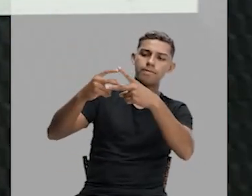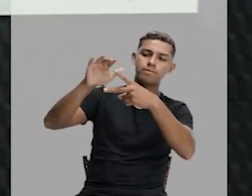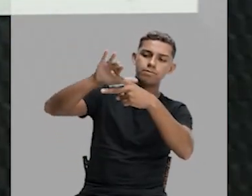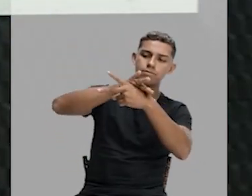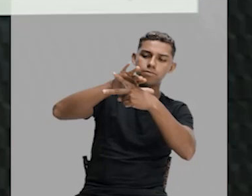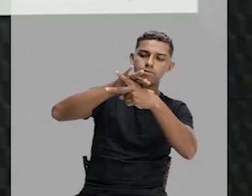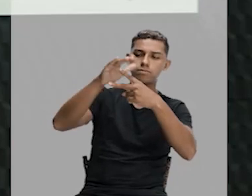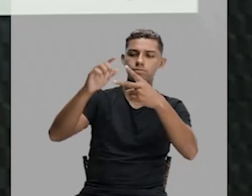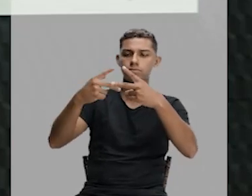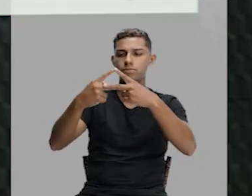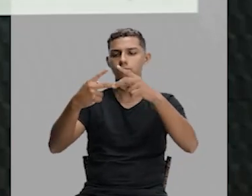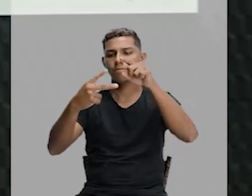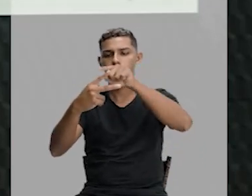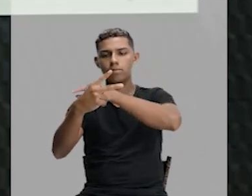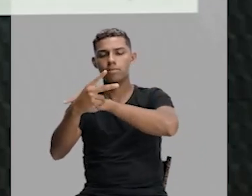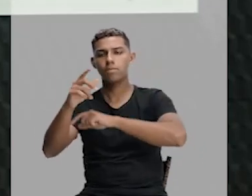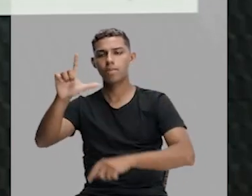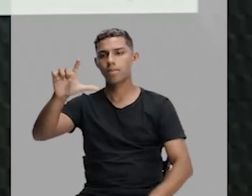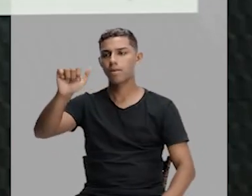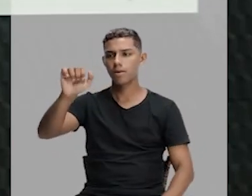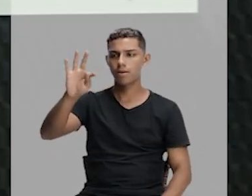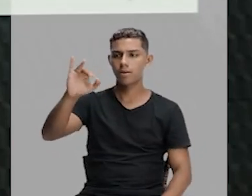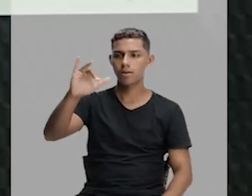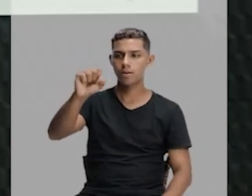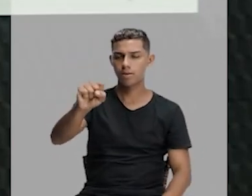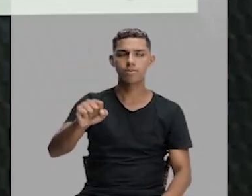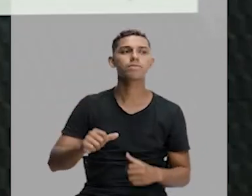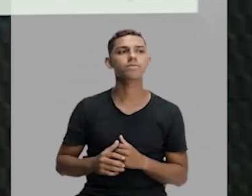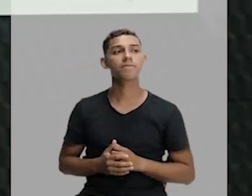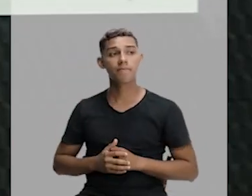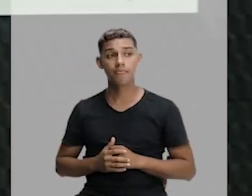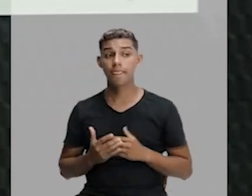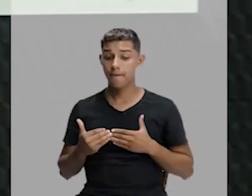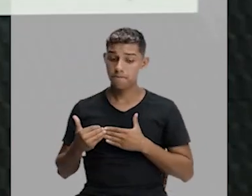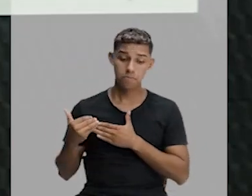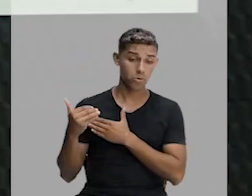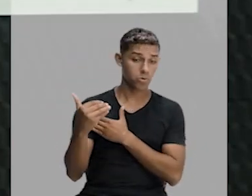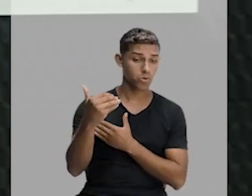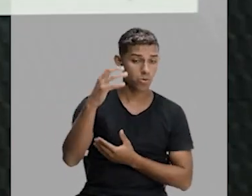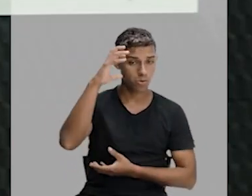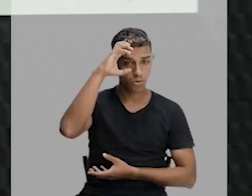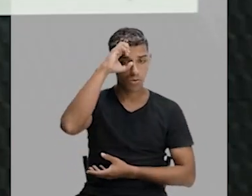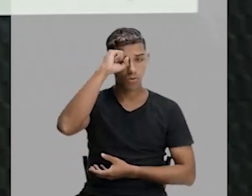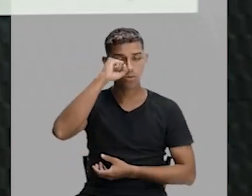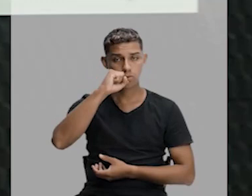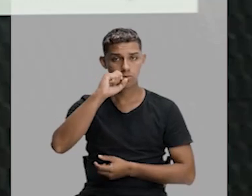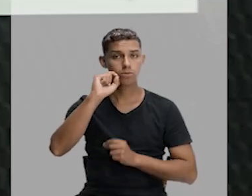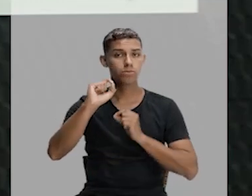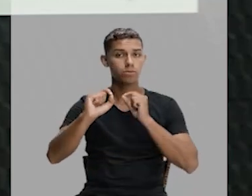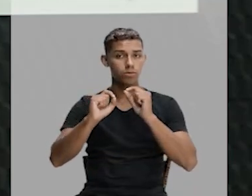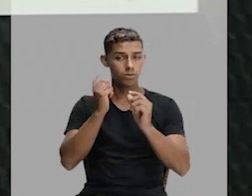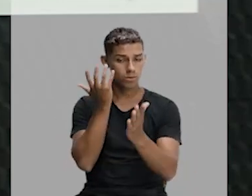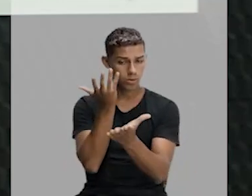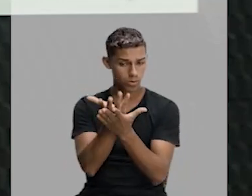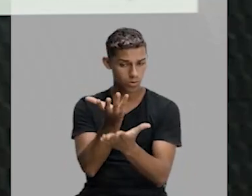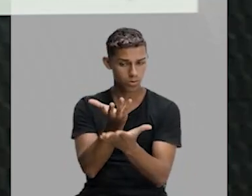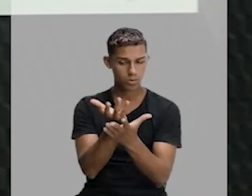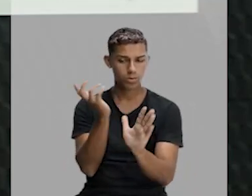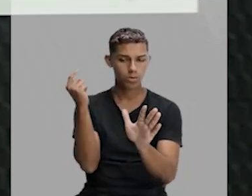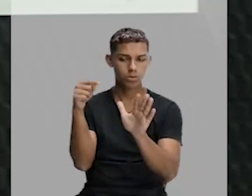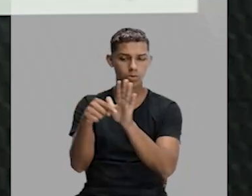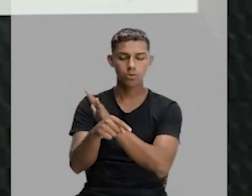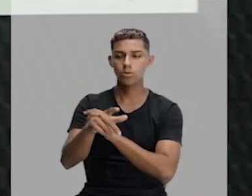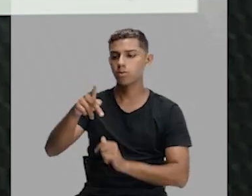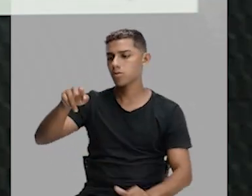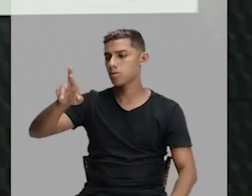teu prisma. Beleza, galera? Muito bem. Dando continuidade aqui ao estudo do prisma,